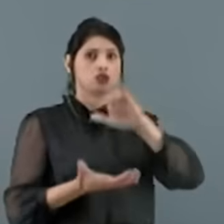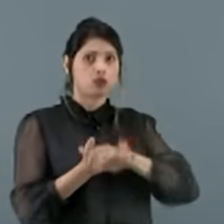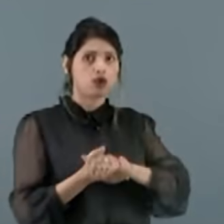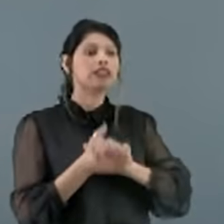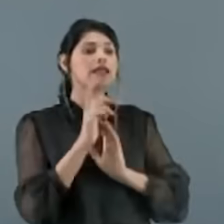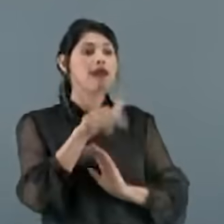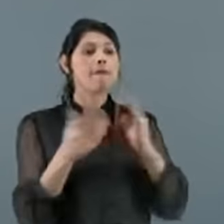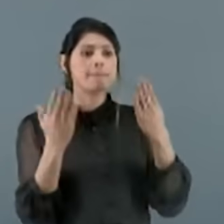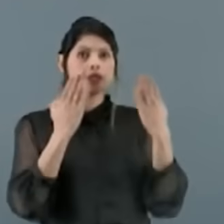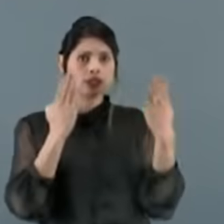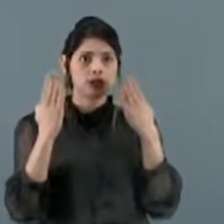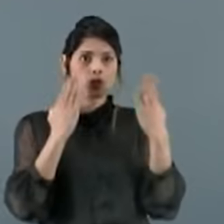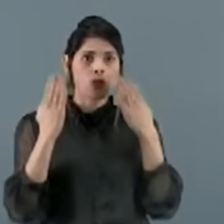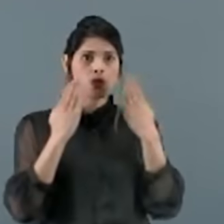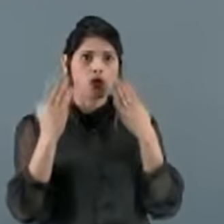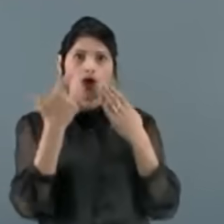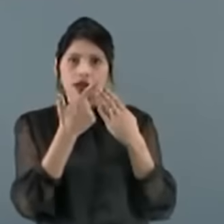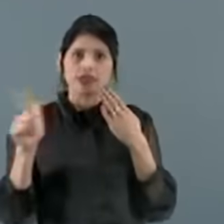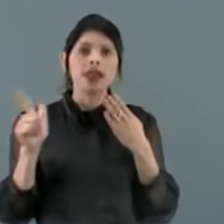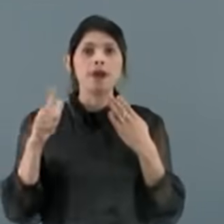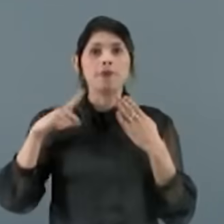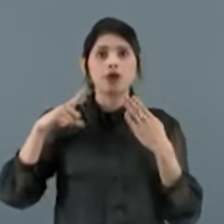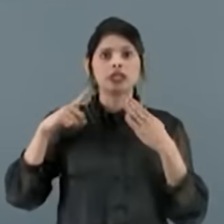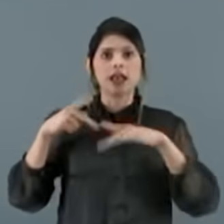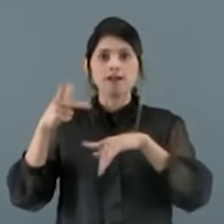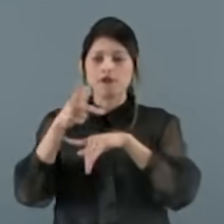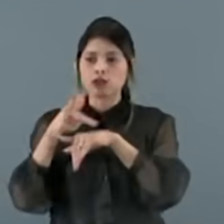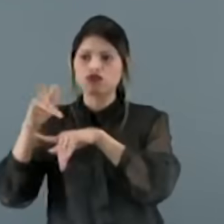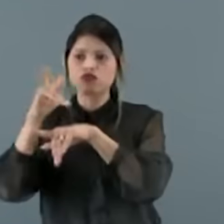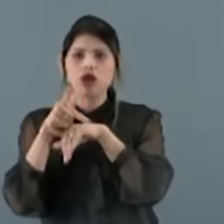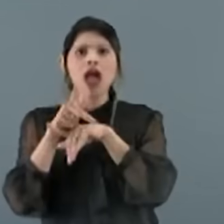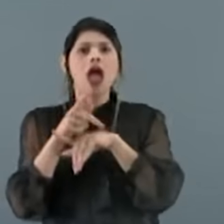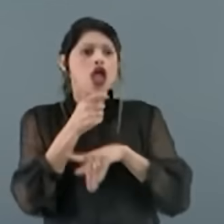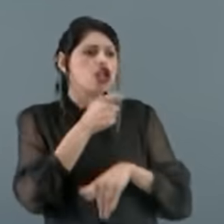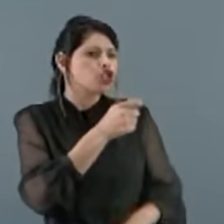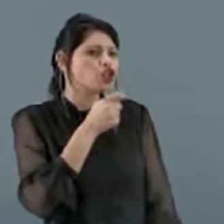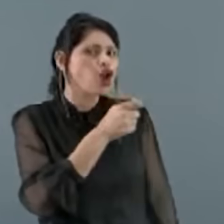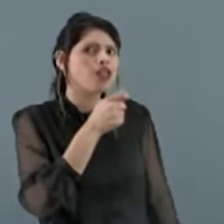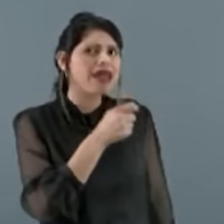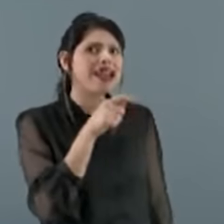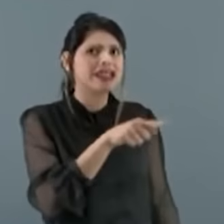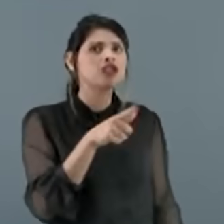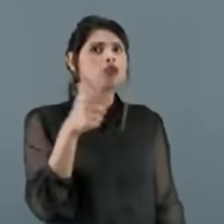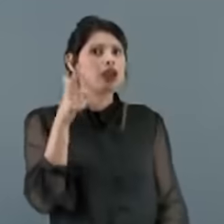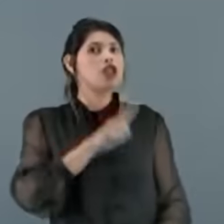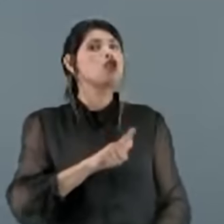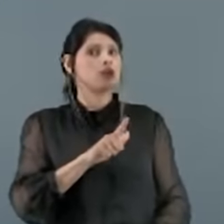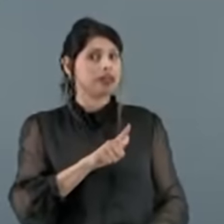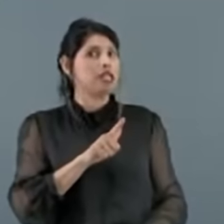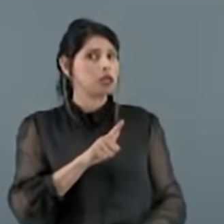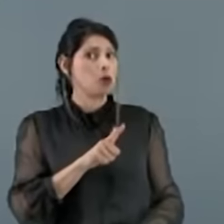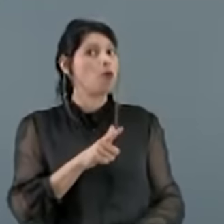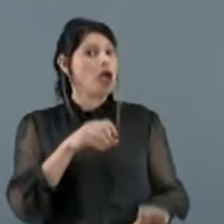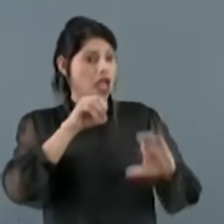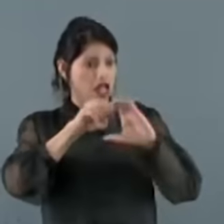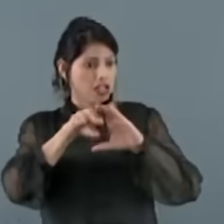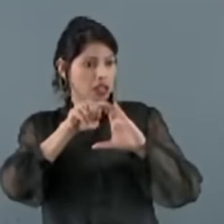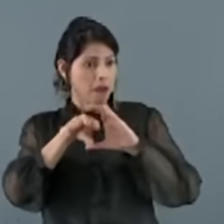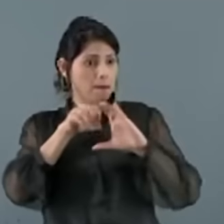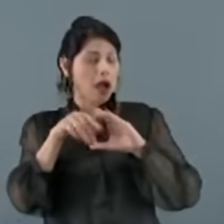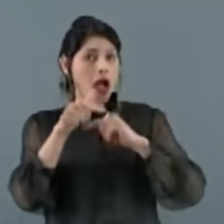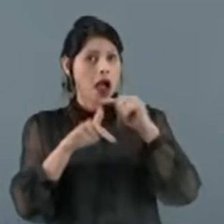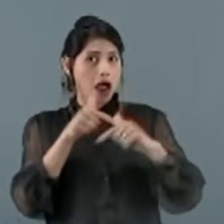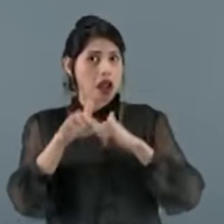tudo na revista Época. Esse jornalista, João Saccone, acabou ganhando uma promoção, né, foi trabalhar no Globo, é ele que cobre hoje